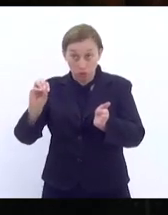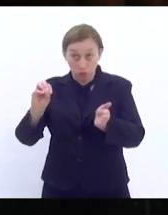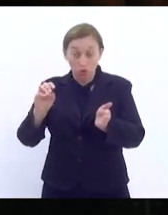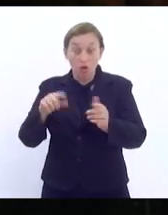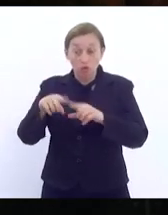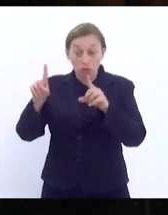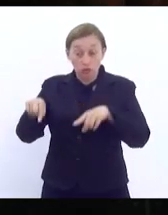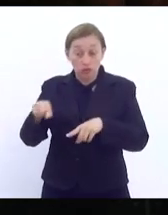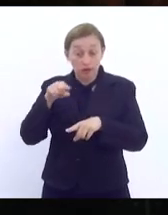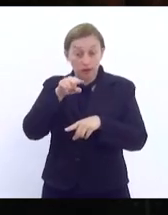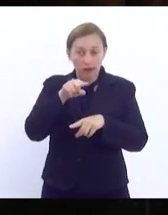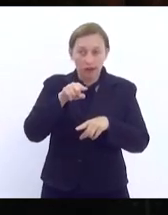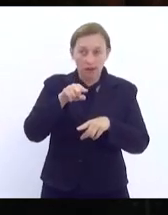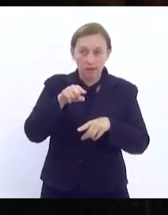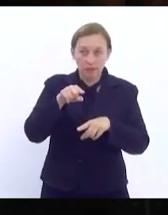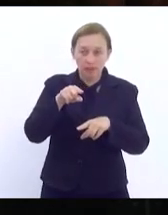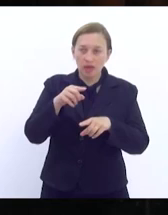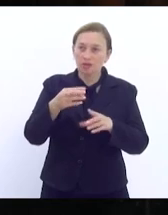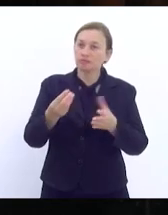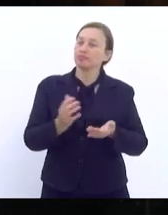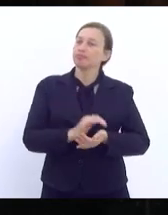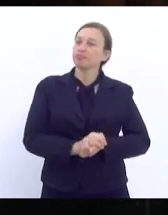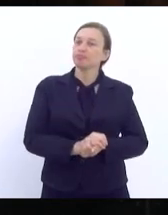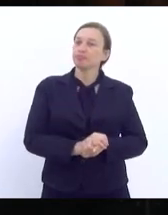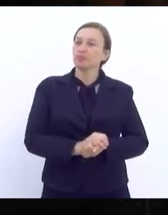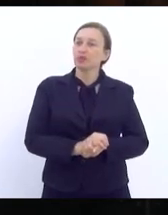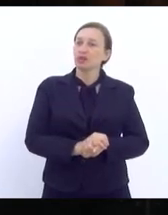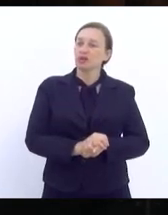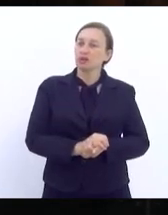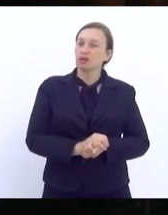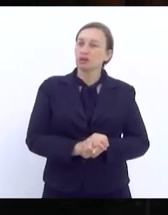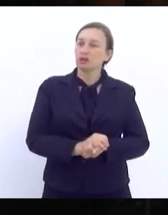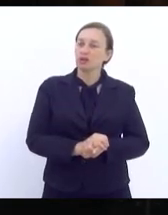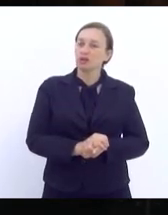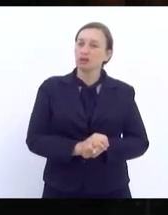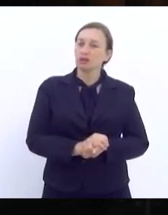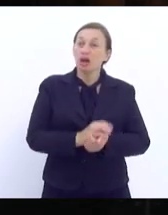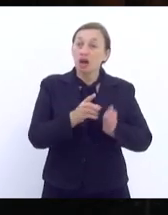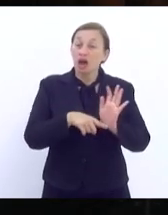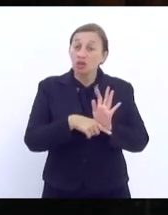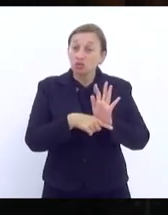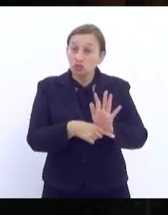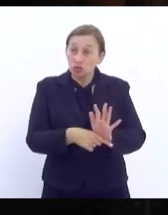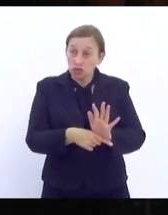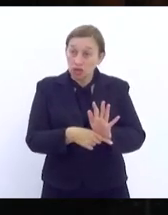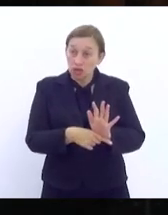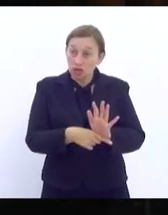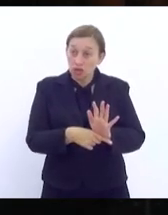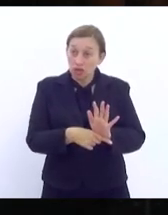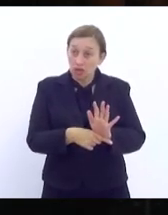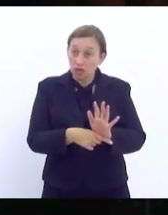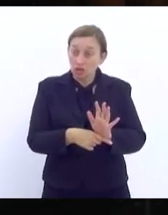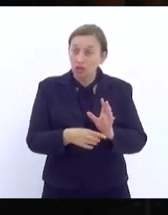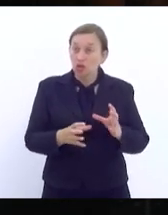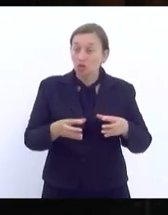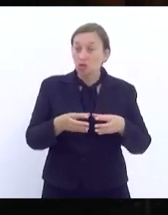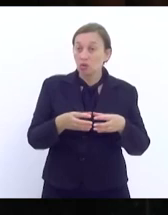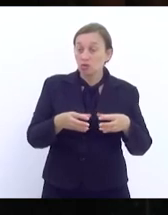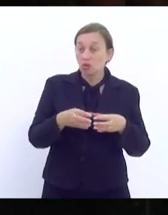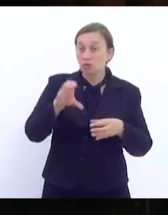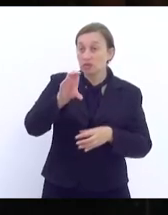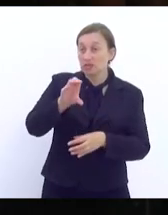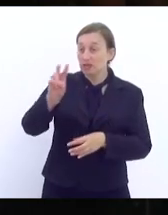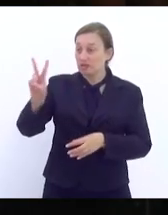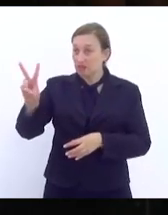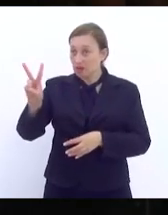então davam a comunidade criminosa em especial a facção Comando Vermelho a rota